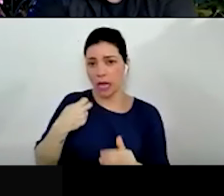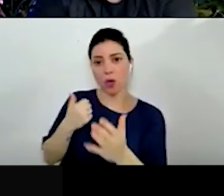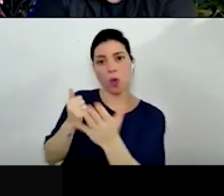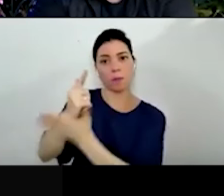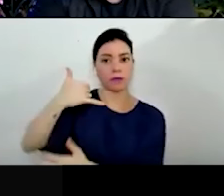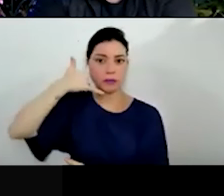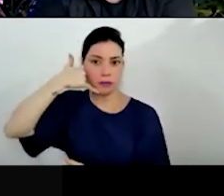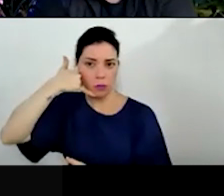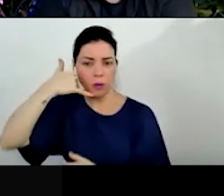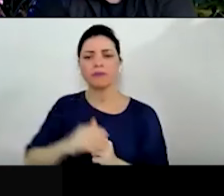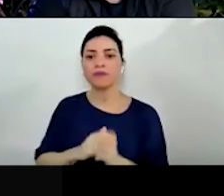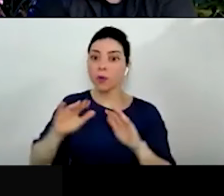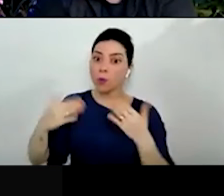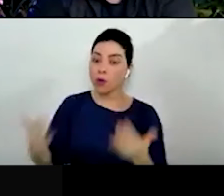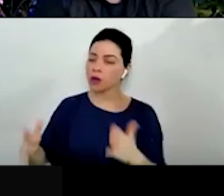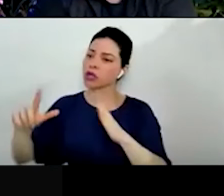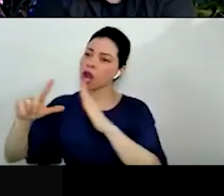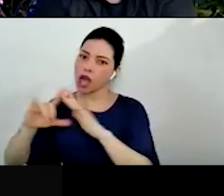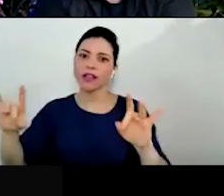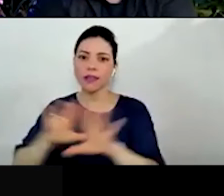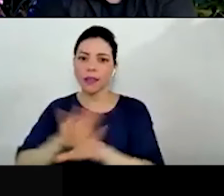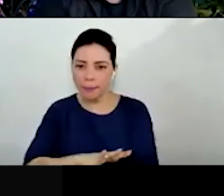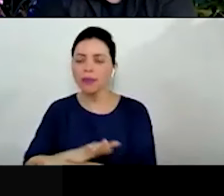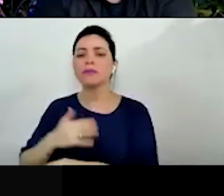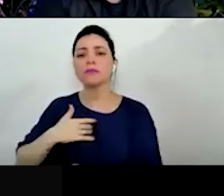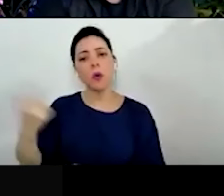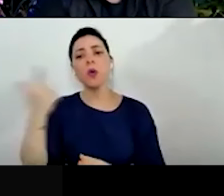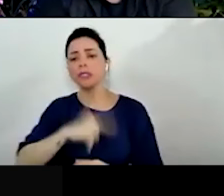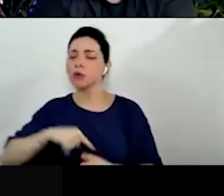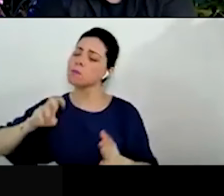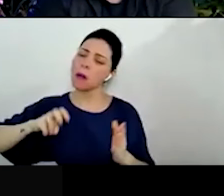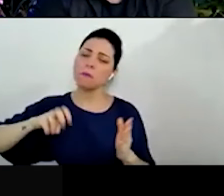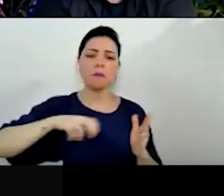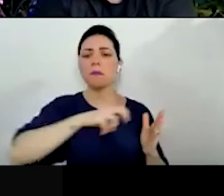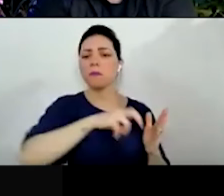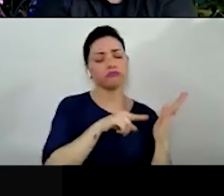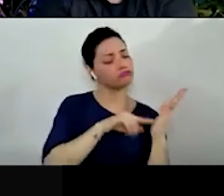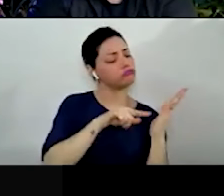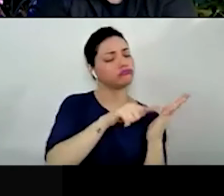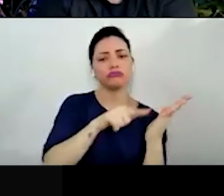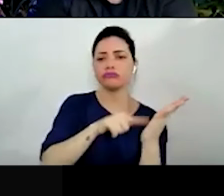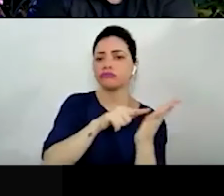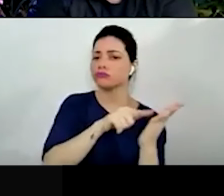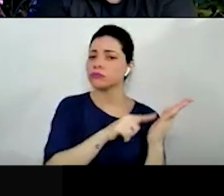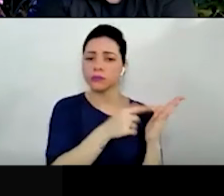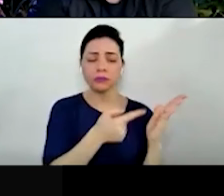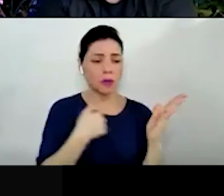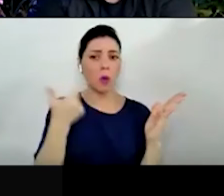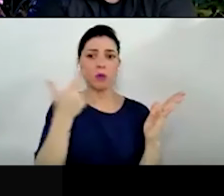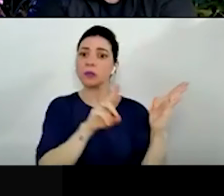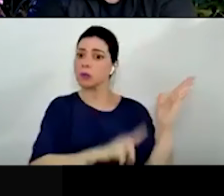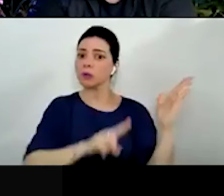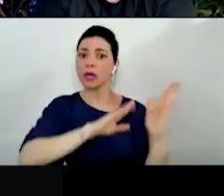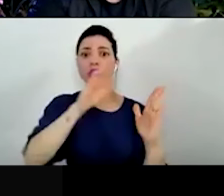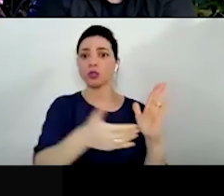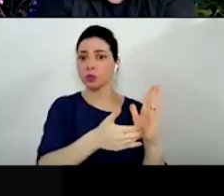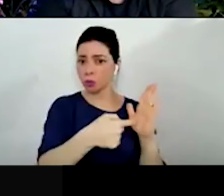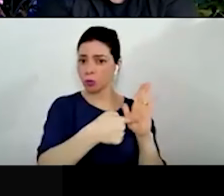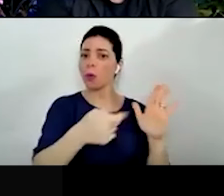celular ao sair da loja eu consigo utilizar aquele celular quase quase na totalidade dos seus recursos